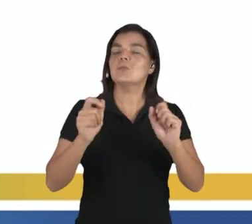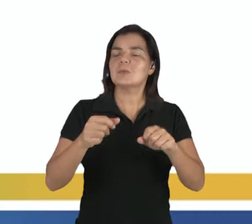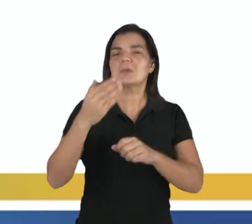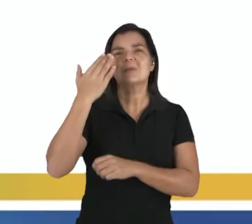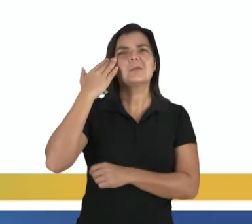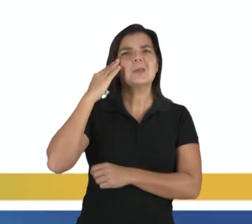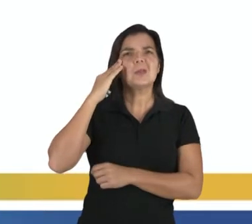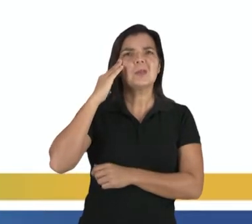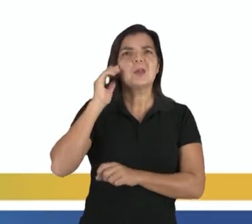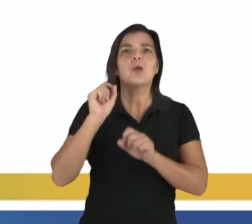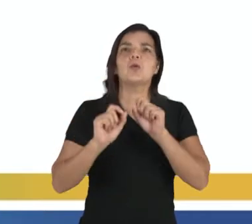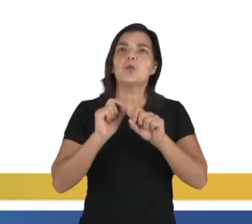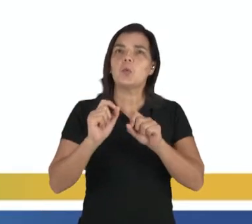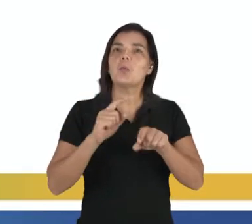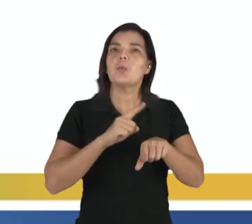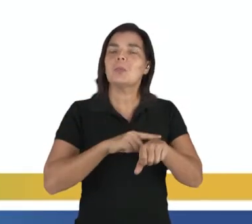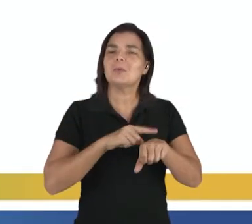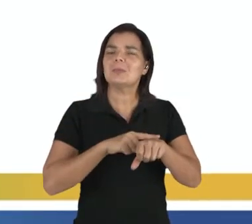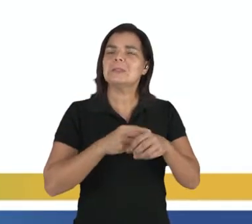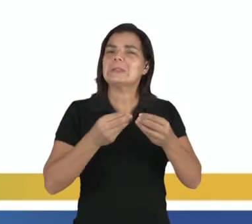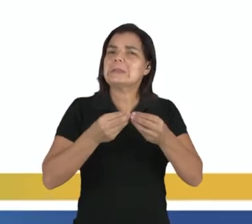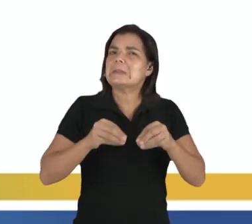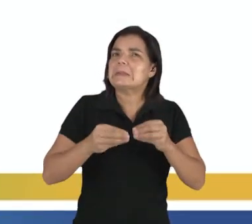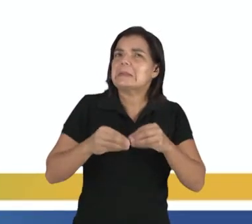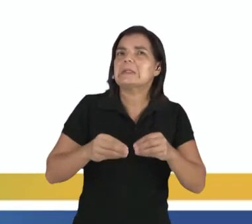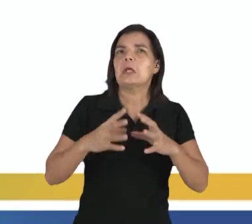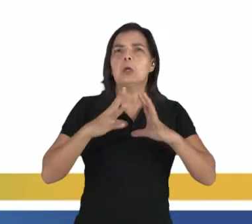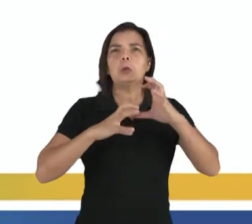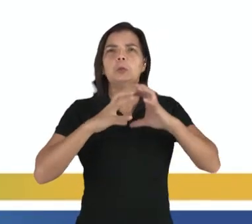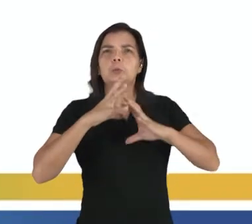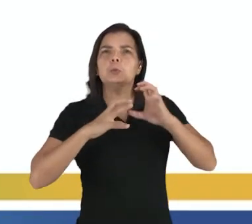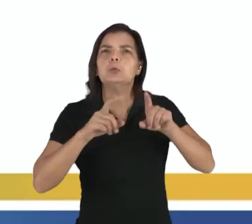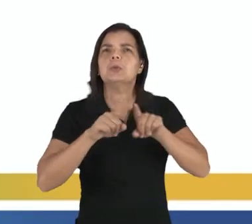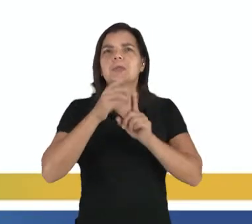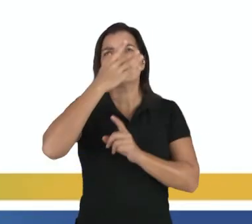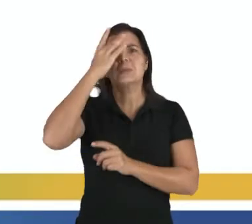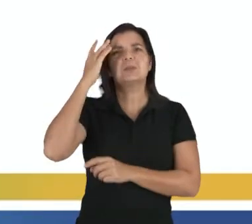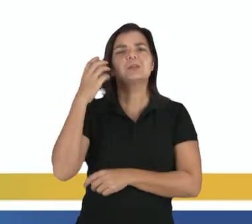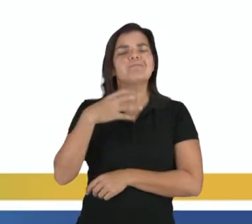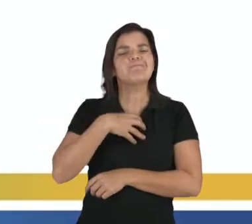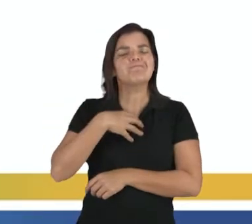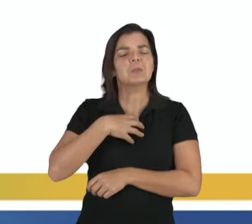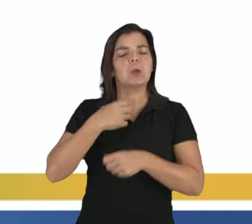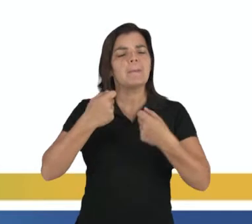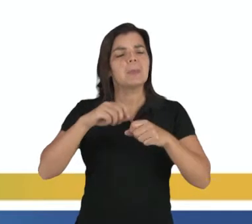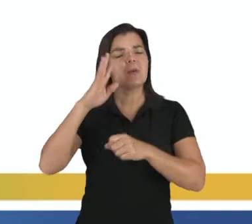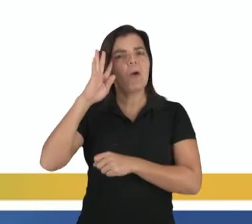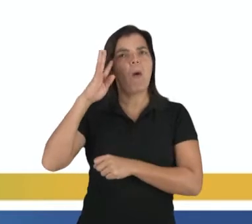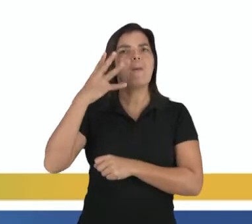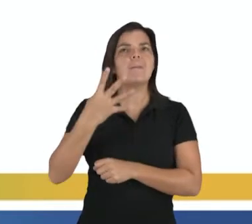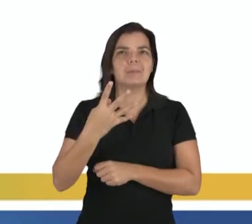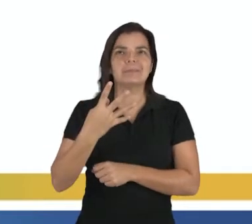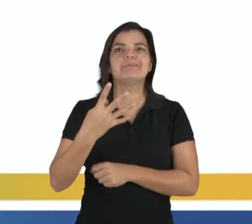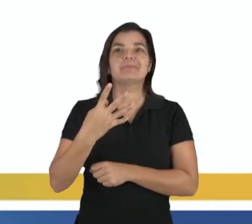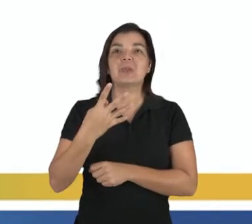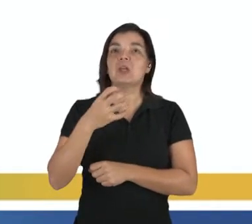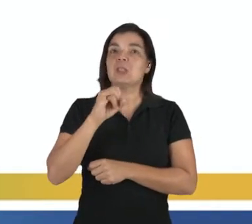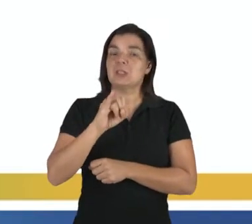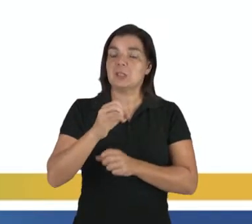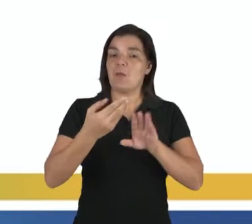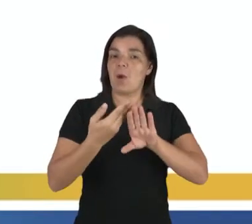Isso pode ser interpretado como um momento de crise, conflito, em que a pessoa precisa tomar uma decisão, se